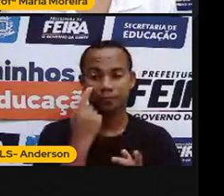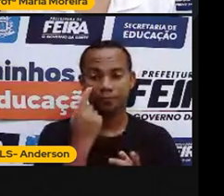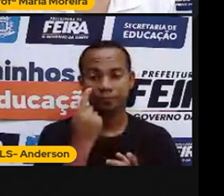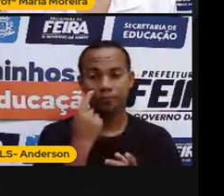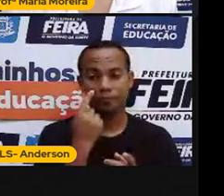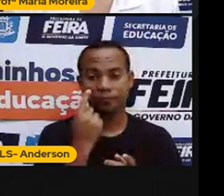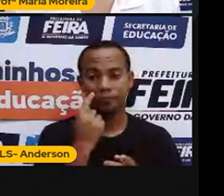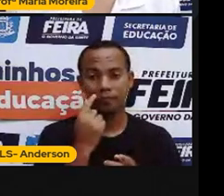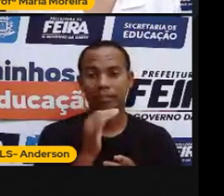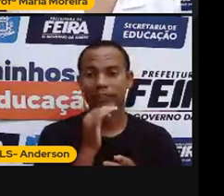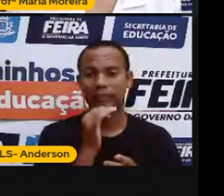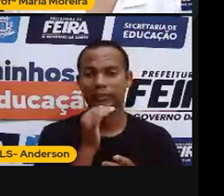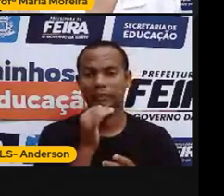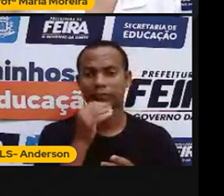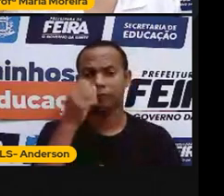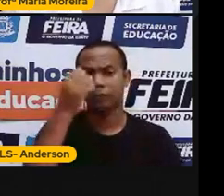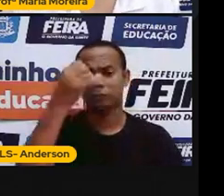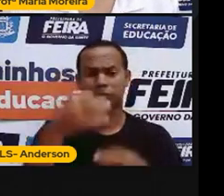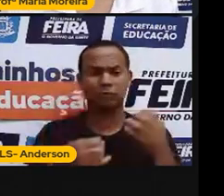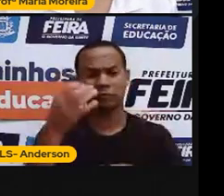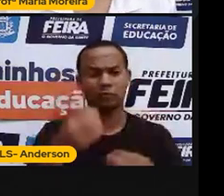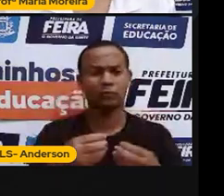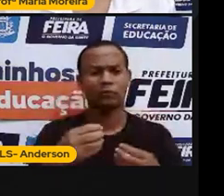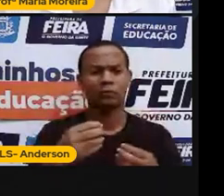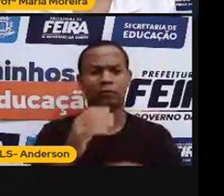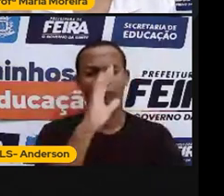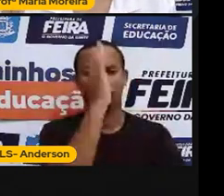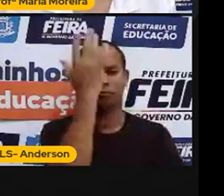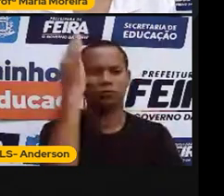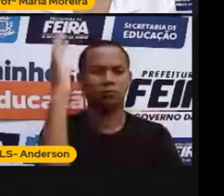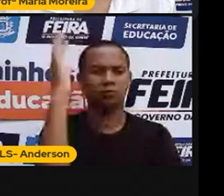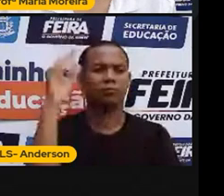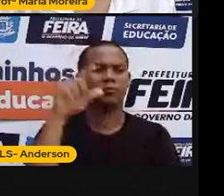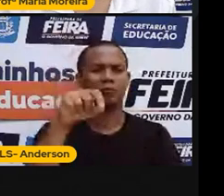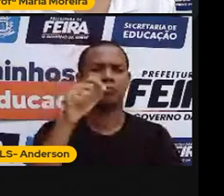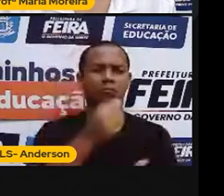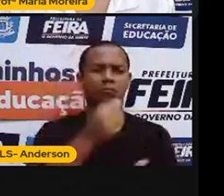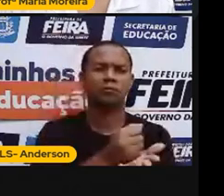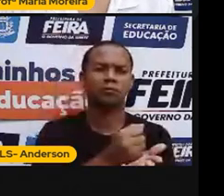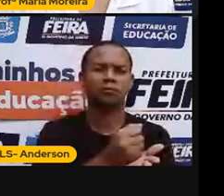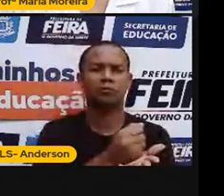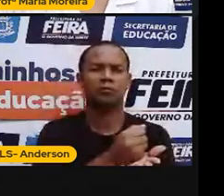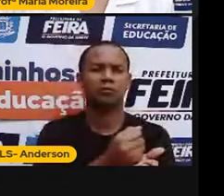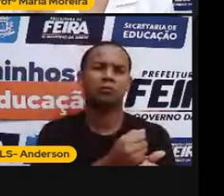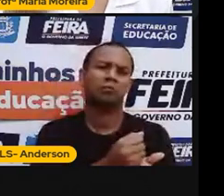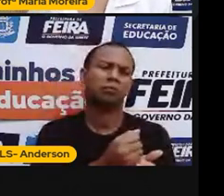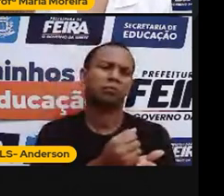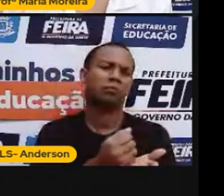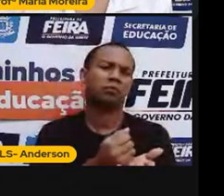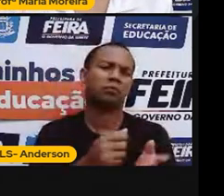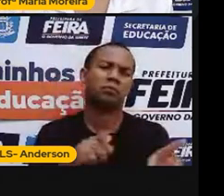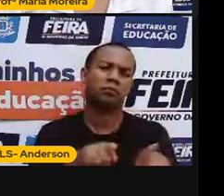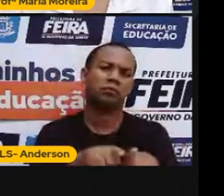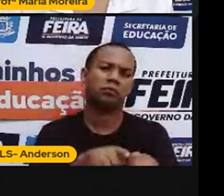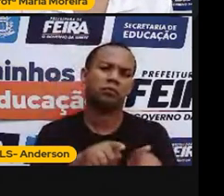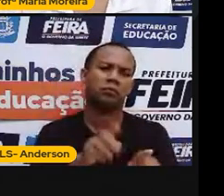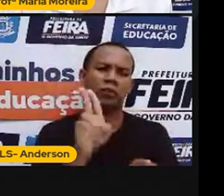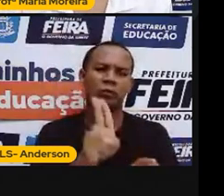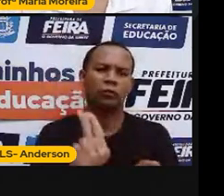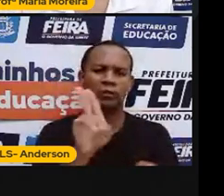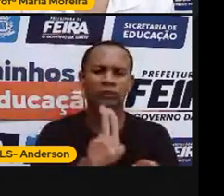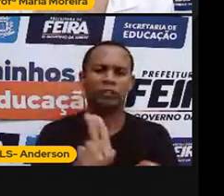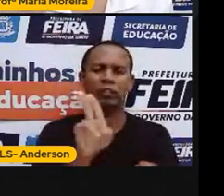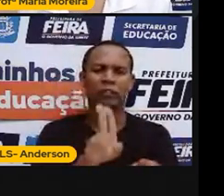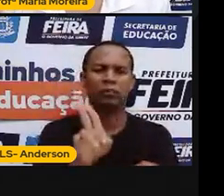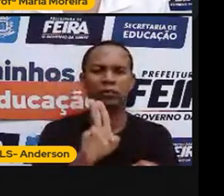exemplos de plantas medicinais, plantas que são utilizadas para outros fins, como por exemplo, né, o hortelã que aparece